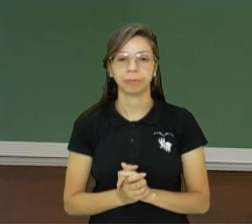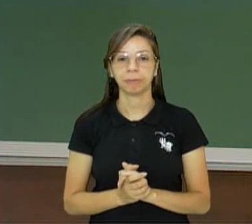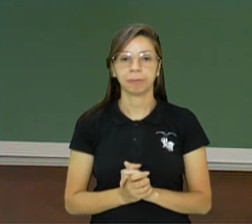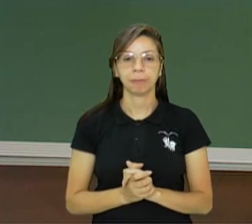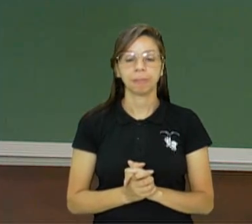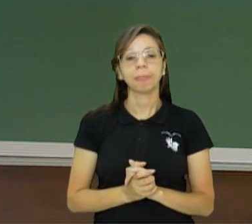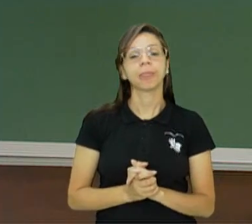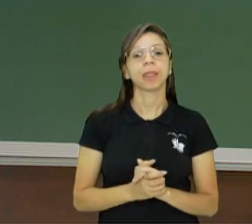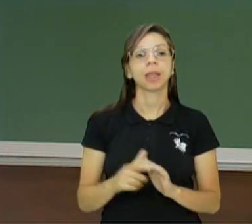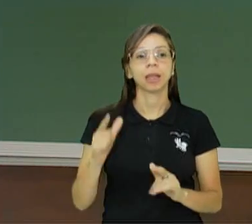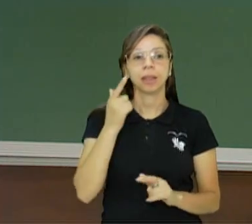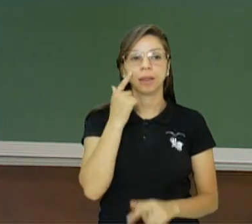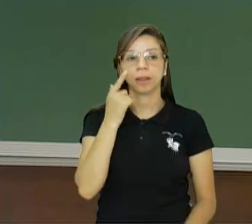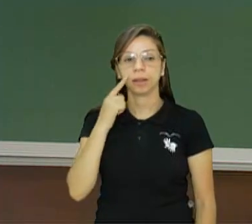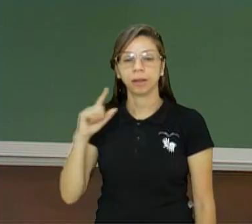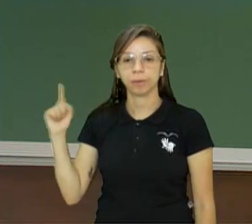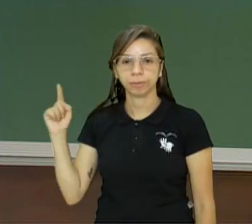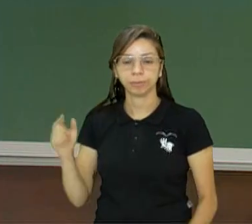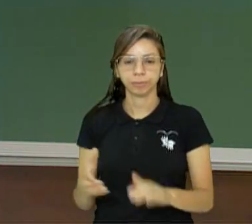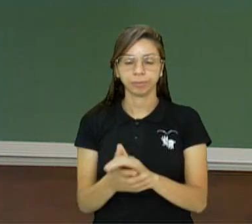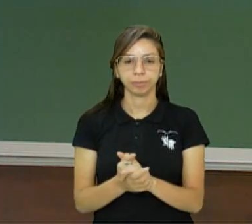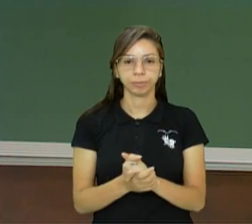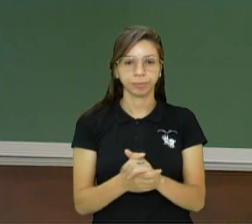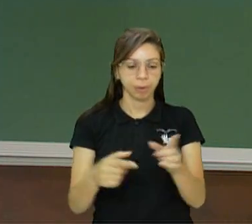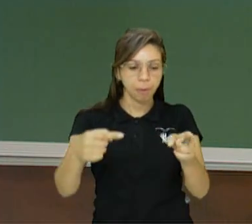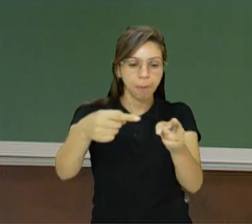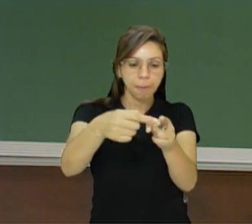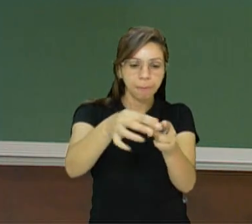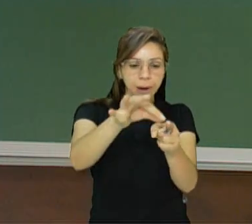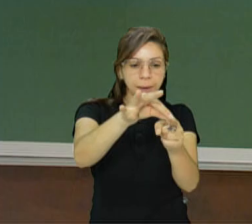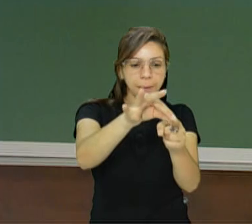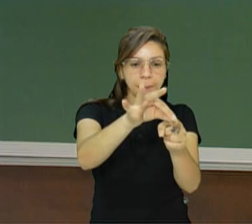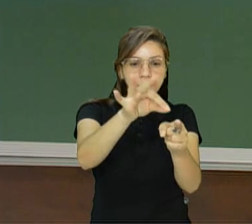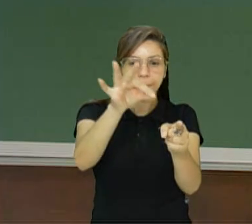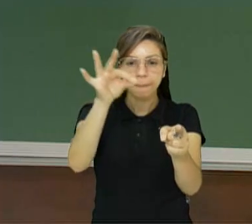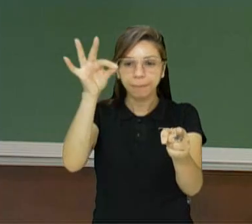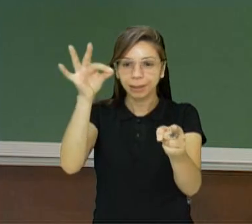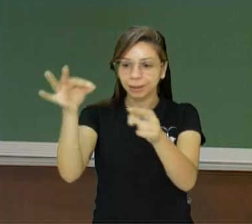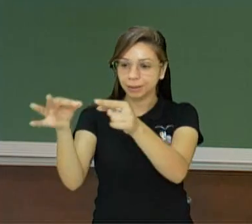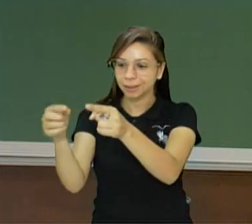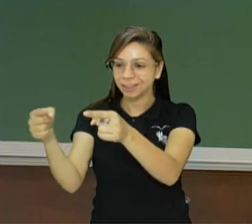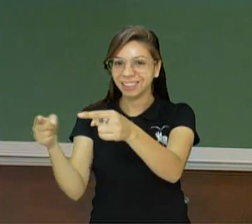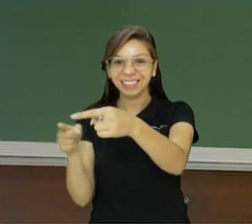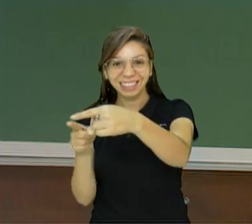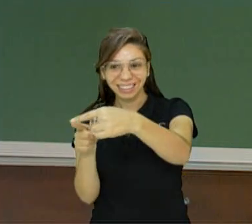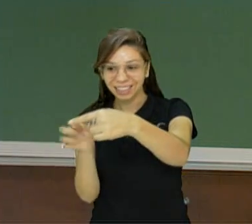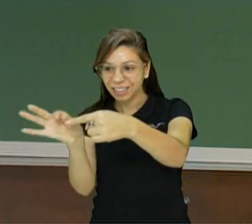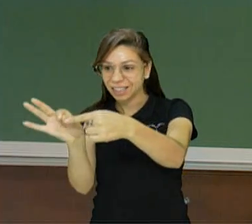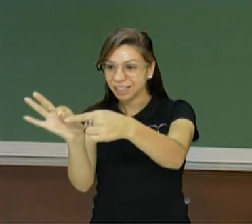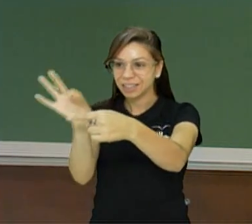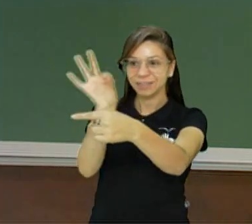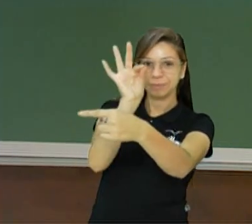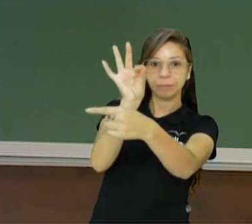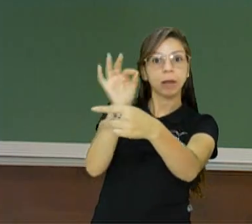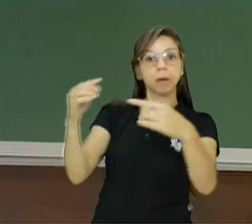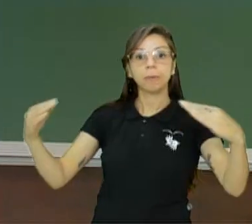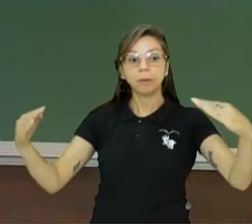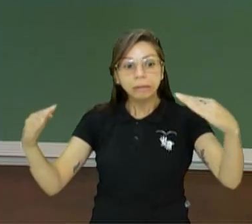cima das jujubas, coloque os palitinhos levemente inclinados. Igual anteriormente, tem que estar inclinado para